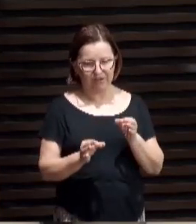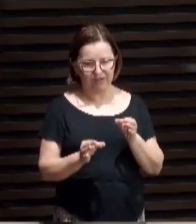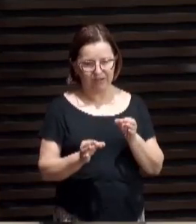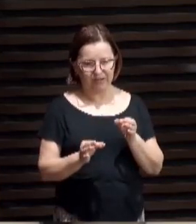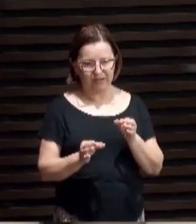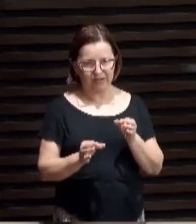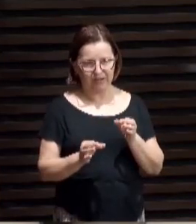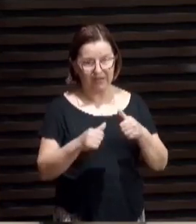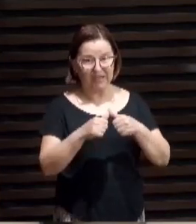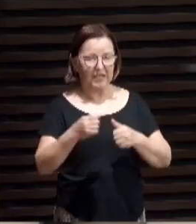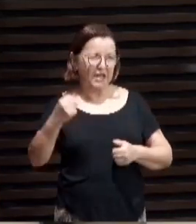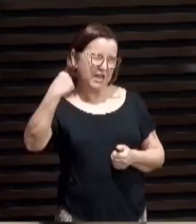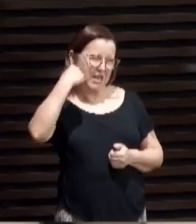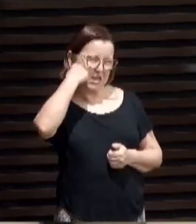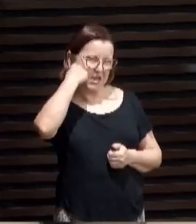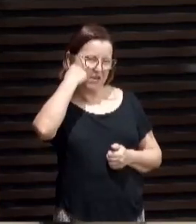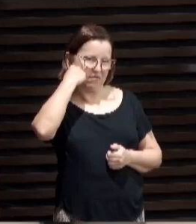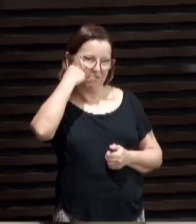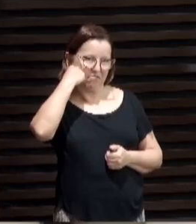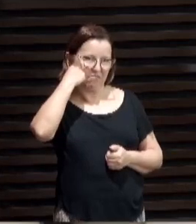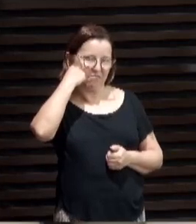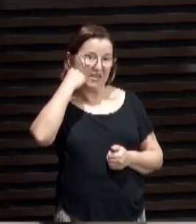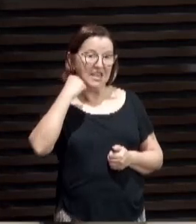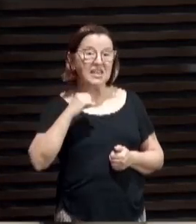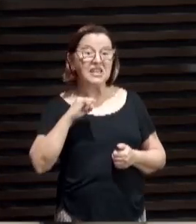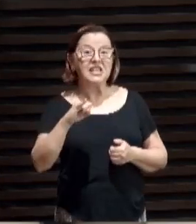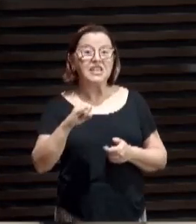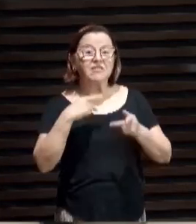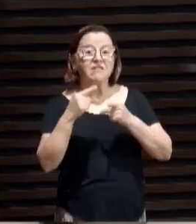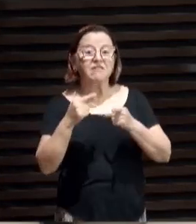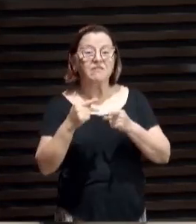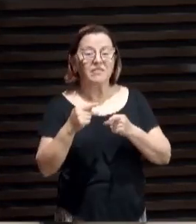agressão sem dizer: se falei, por que me bates?